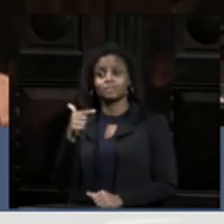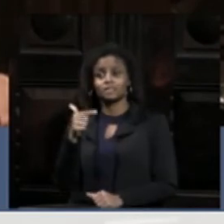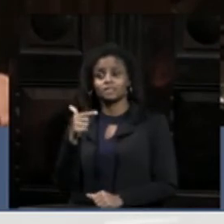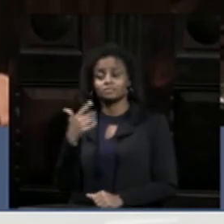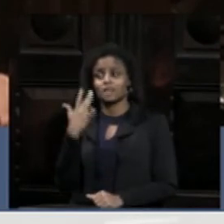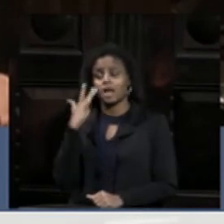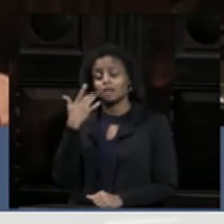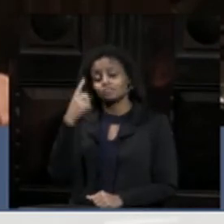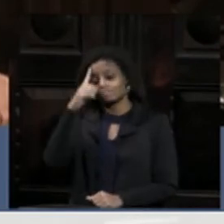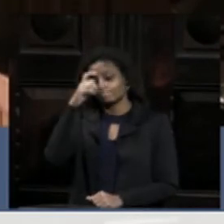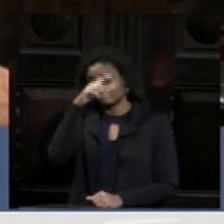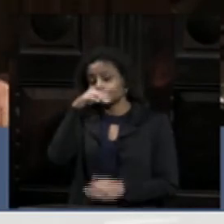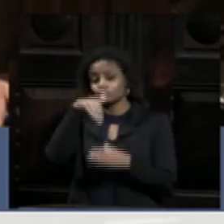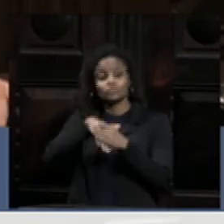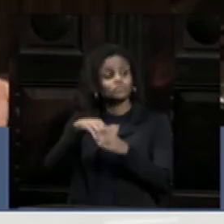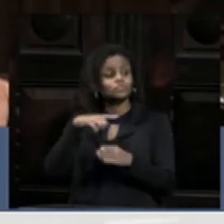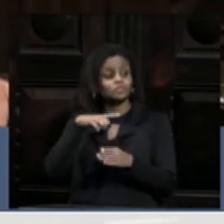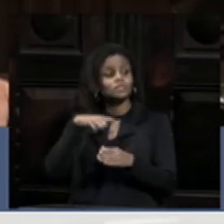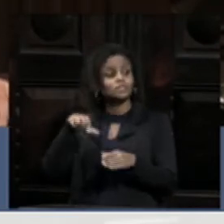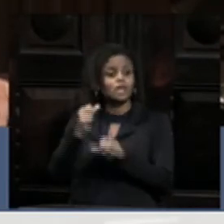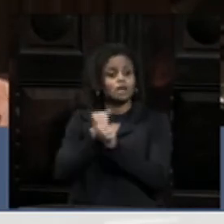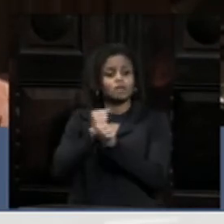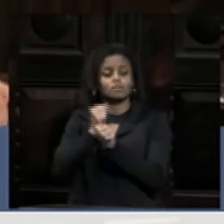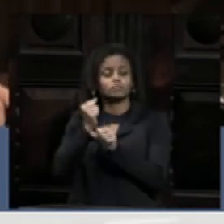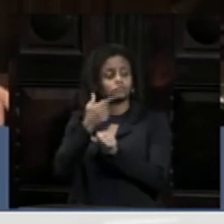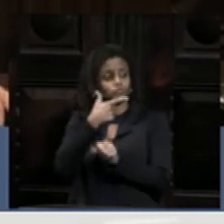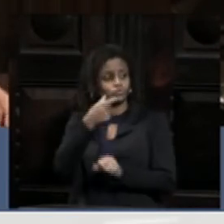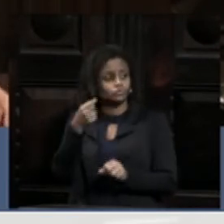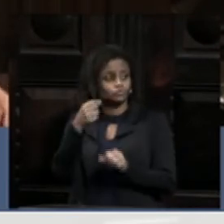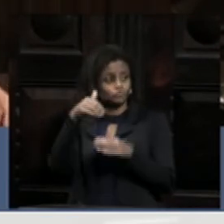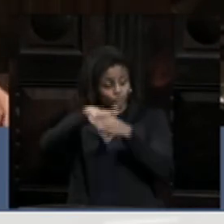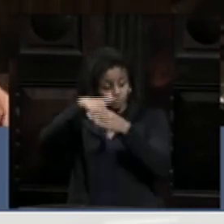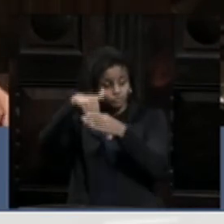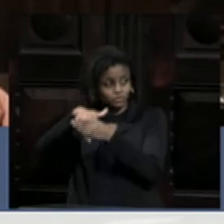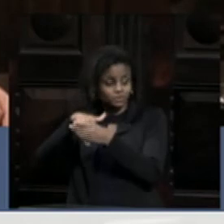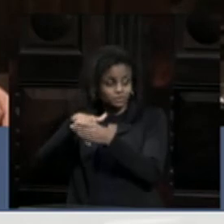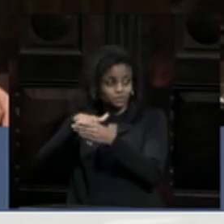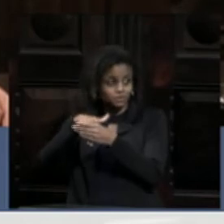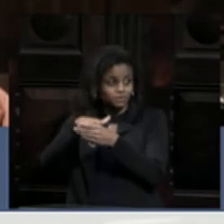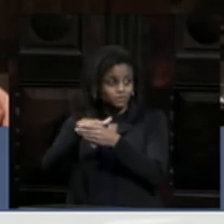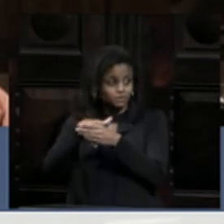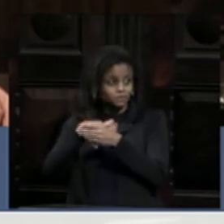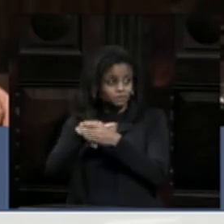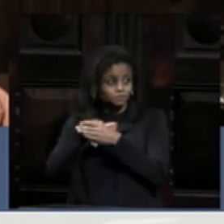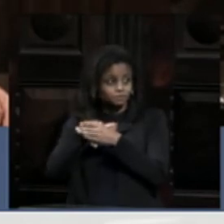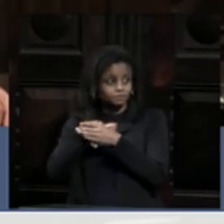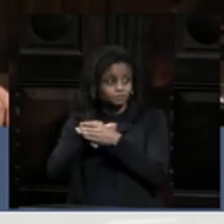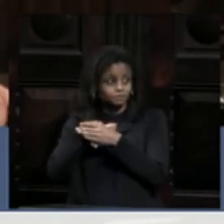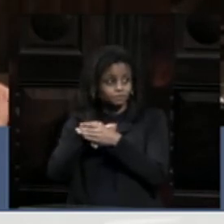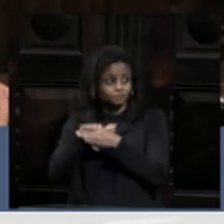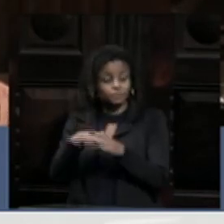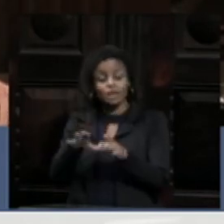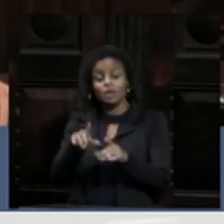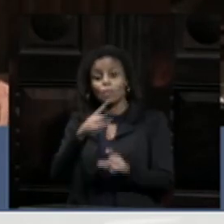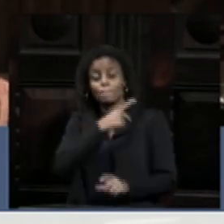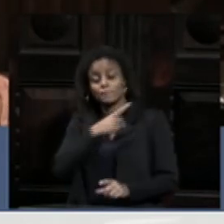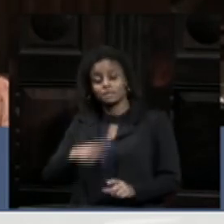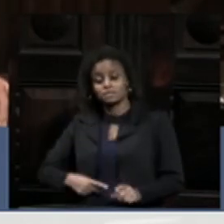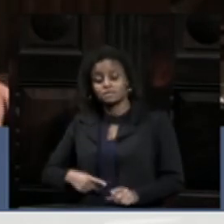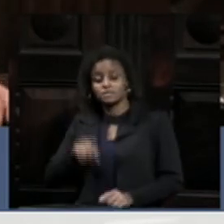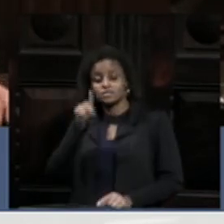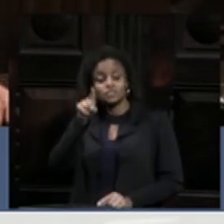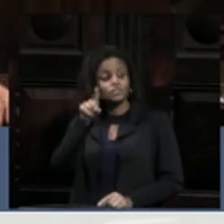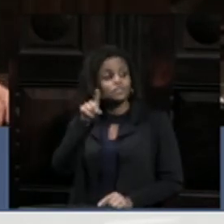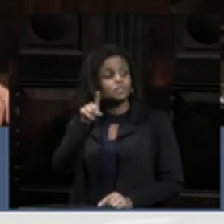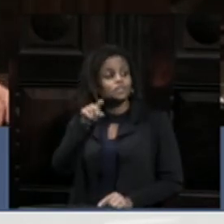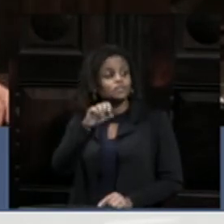ocorra no período eleitoral, apesar do presidente da Câmara e do Senado terem